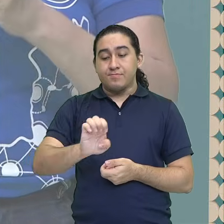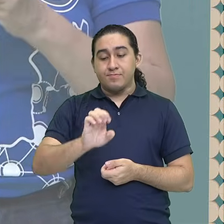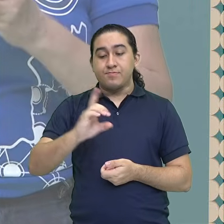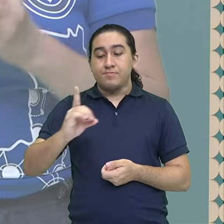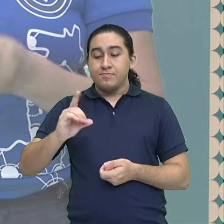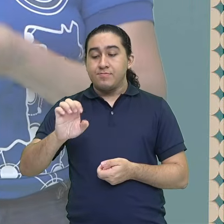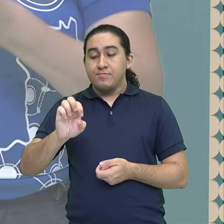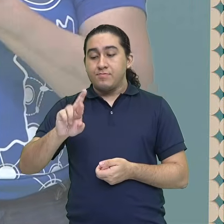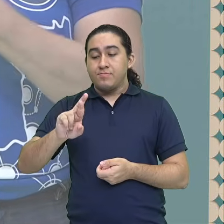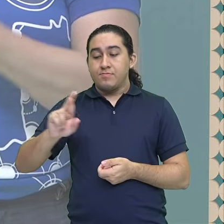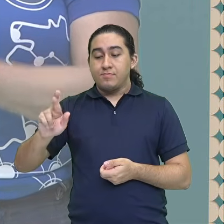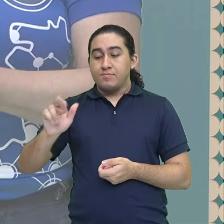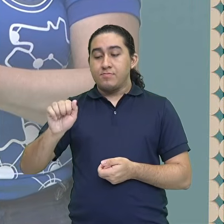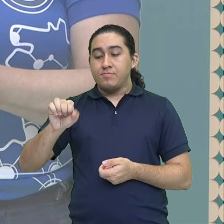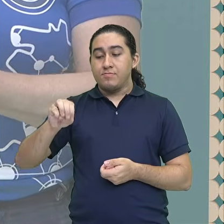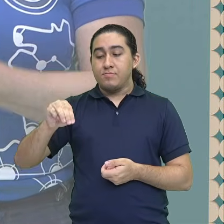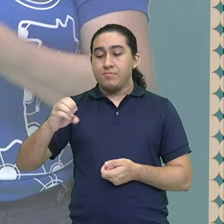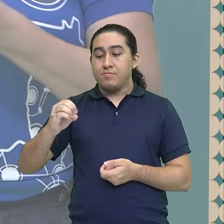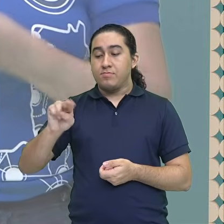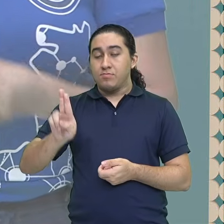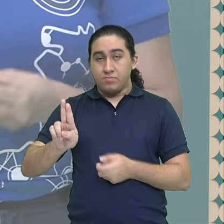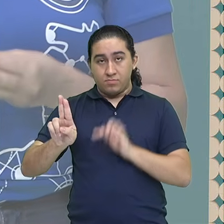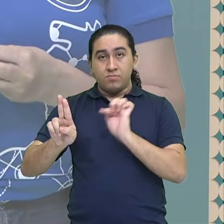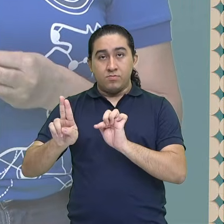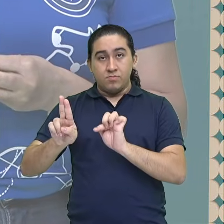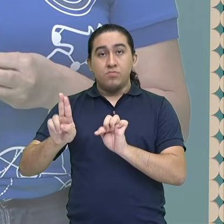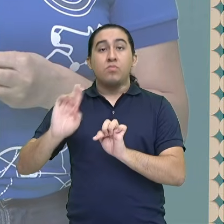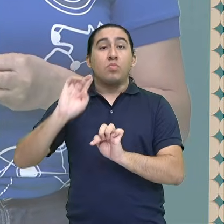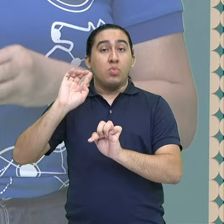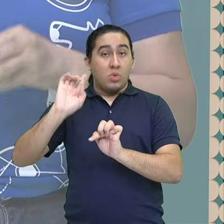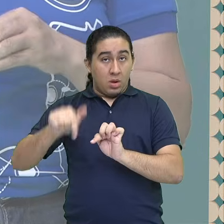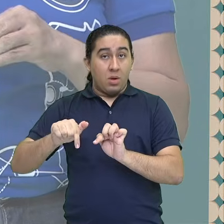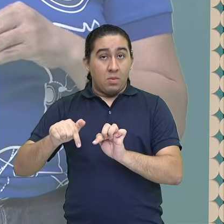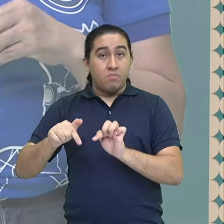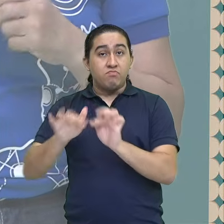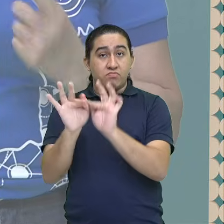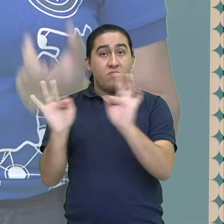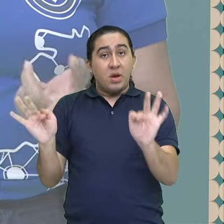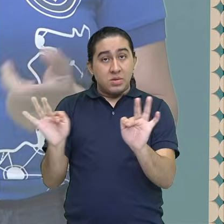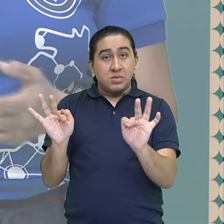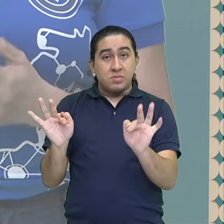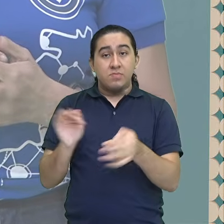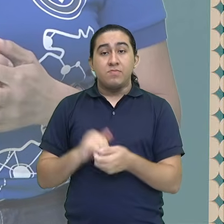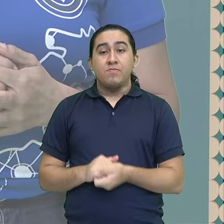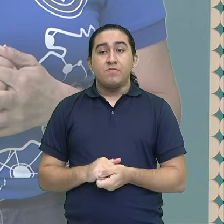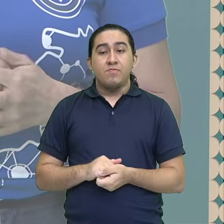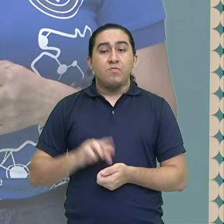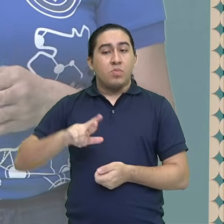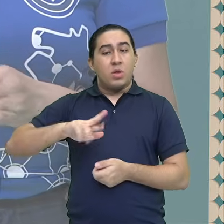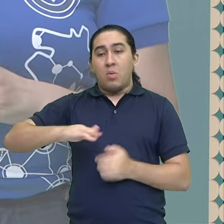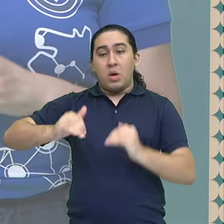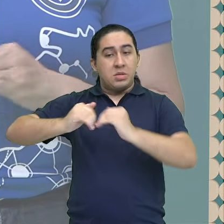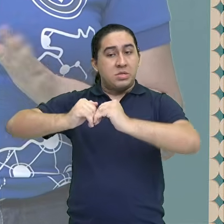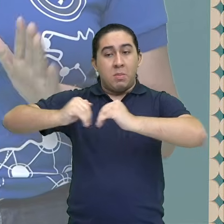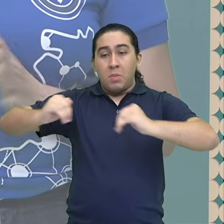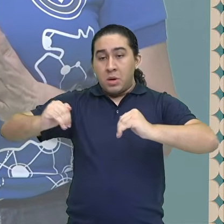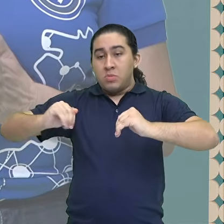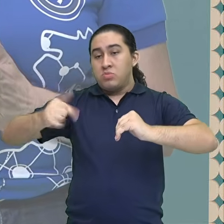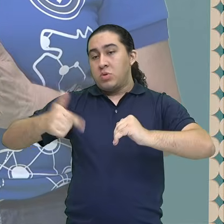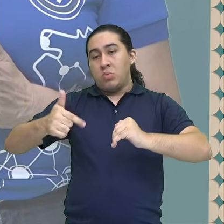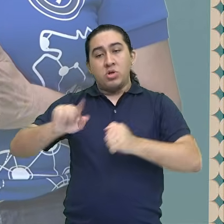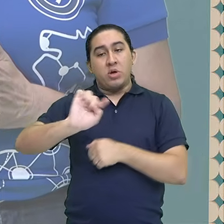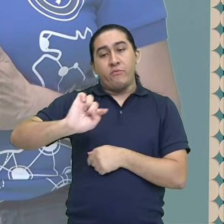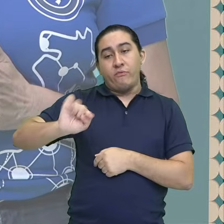leite, o qual derramou, né? Sujou o fogão. Então, ele não está isolado aí por nenhum tipo